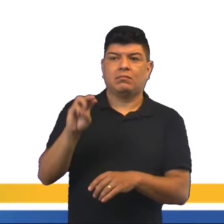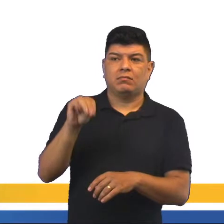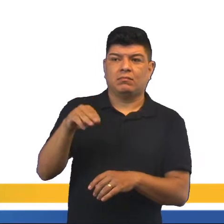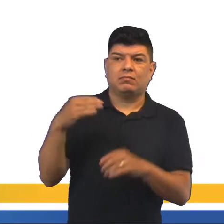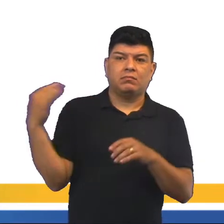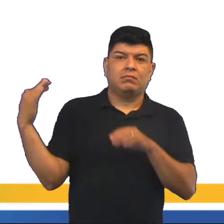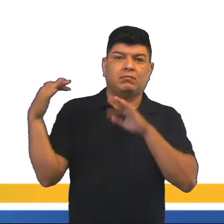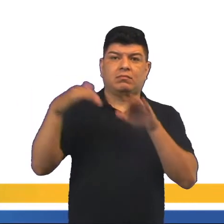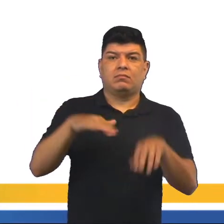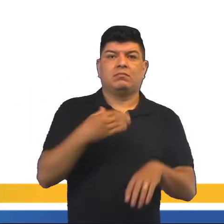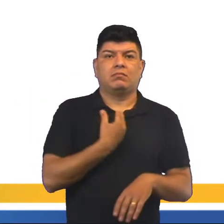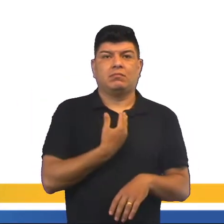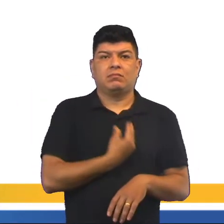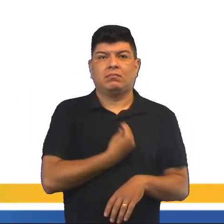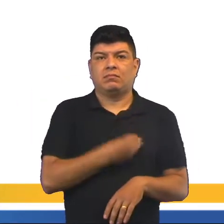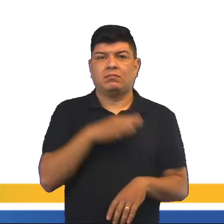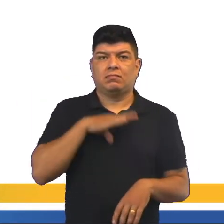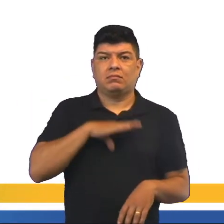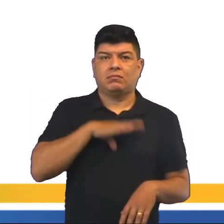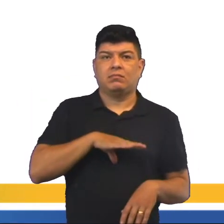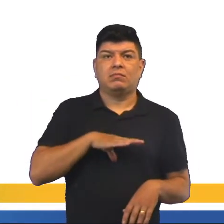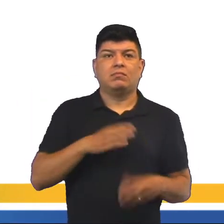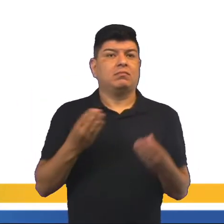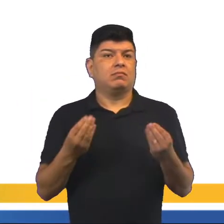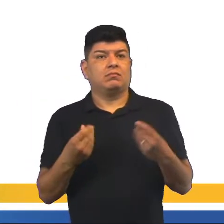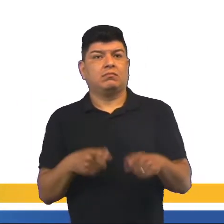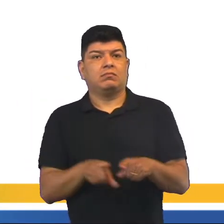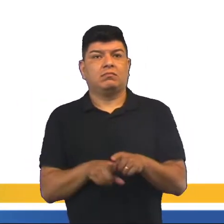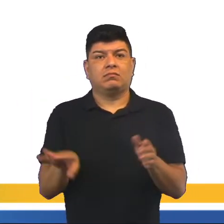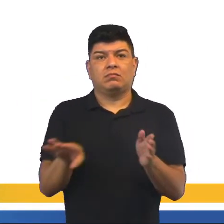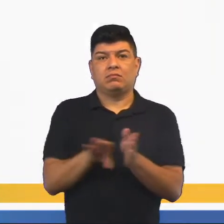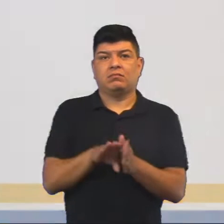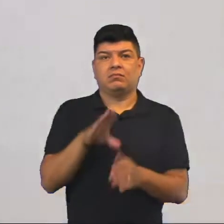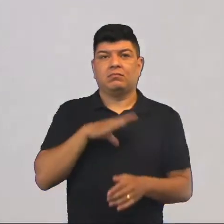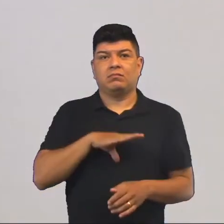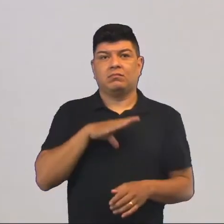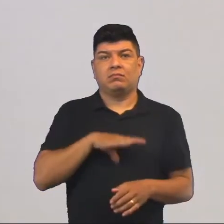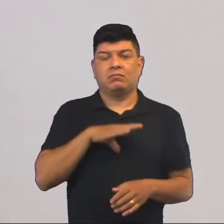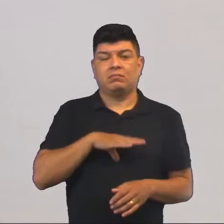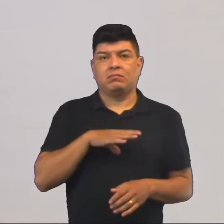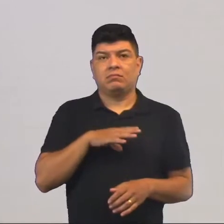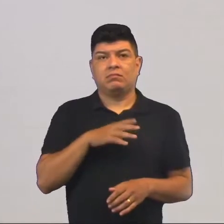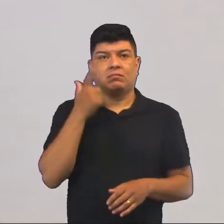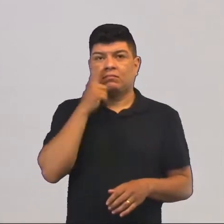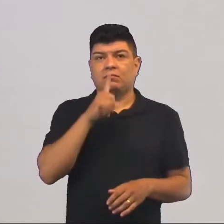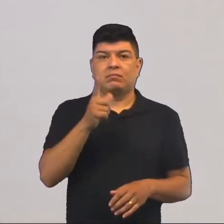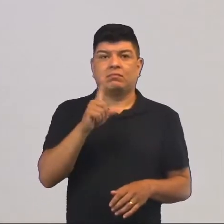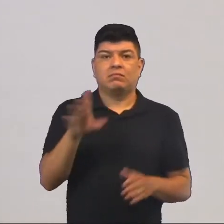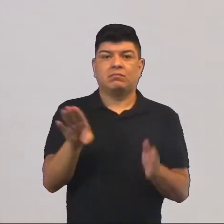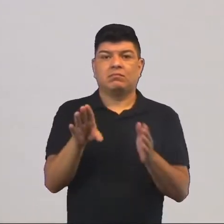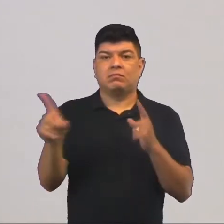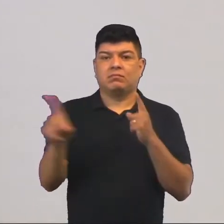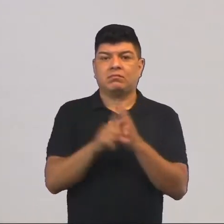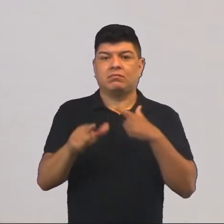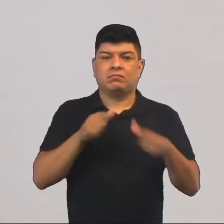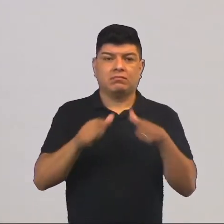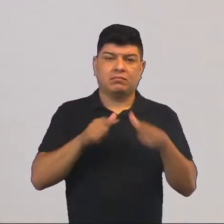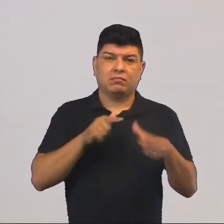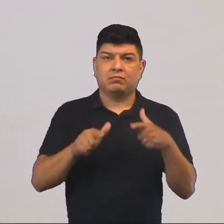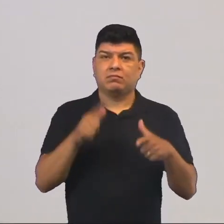então ele acabava entregando a terra. Entenderam? Por isso que surgiu aí a questão da grilagem, ok? E também